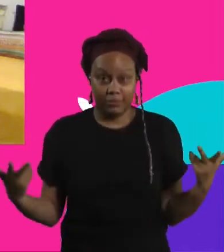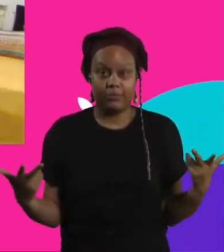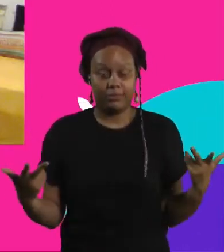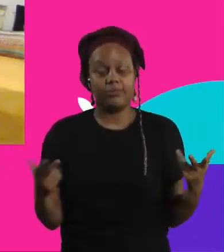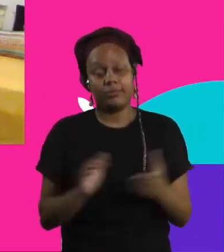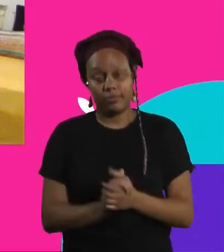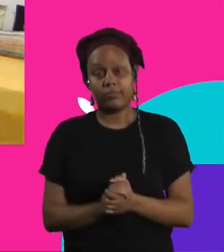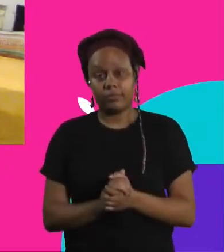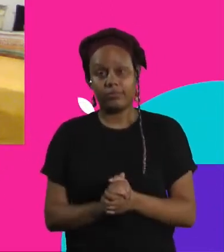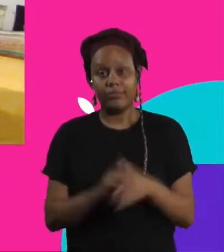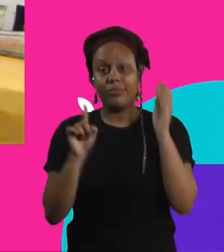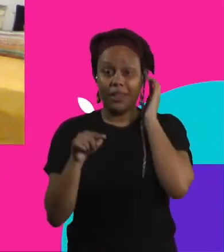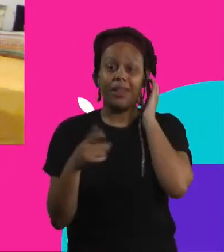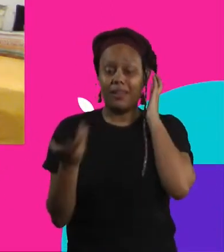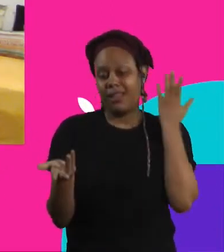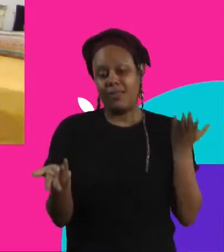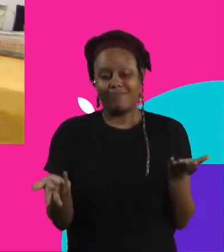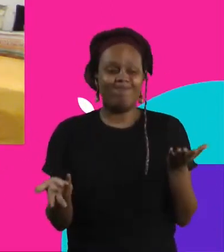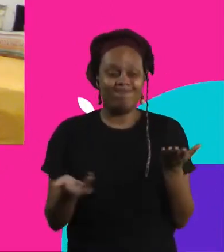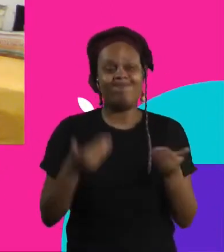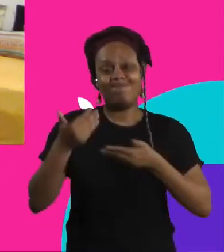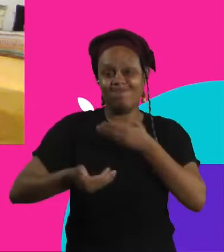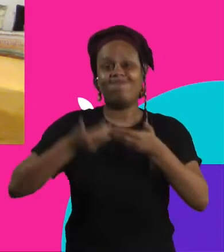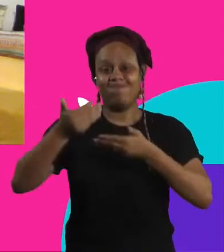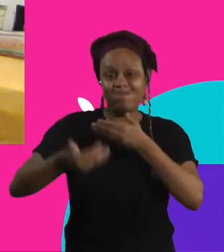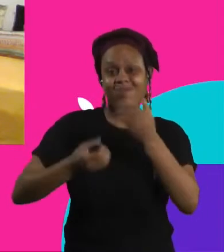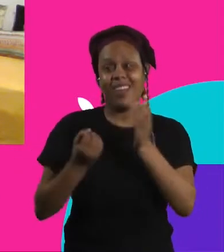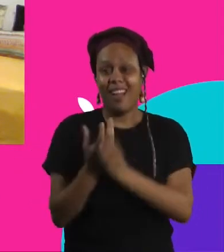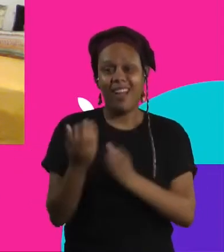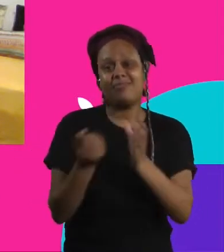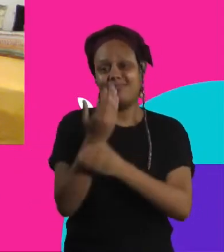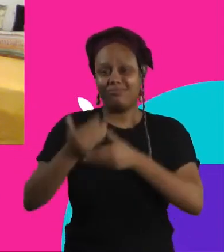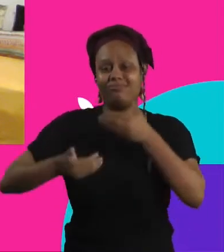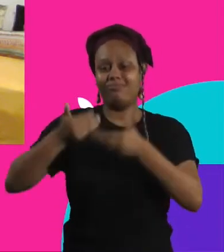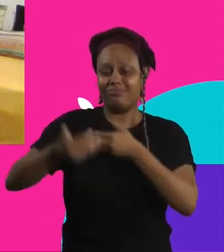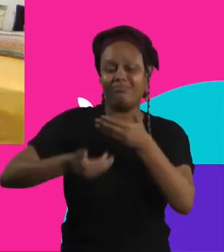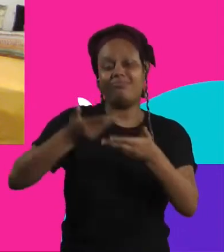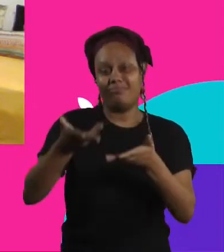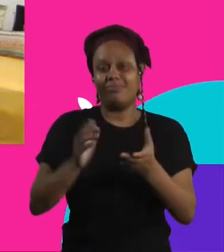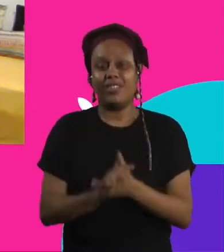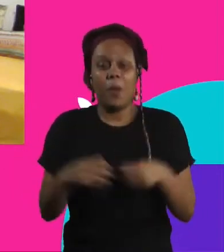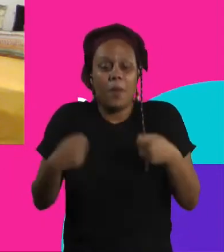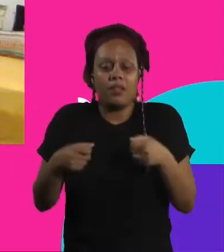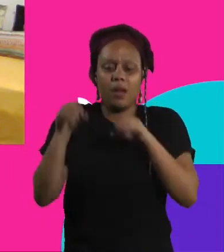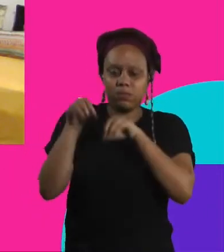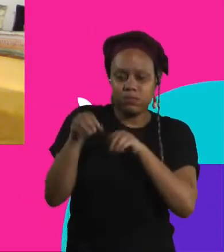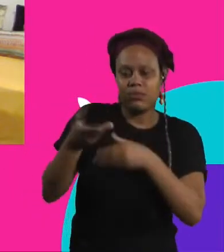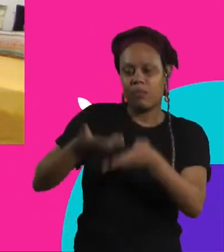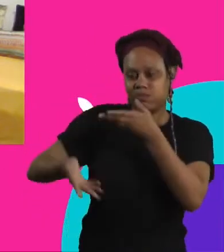que é com informação, na verdade, porque preconceito não é. A gente precisa levar informação, a gente precisa instruir, a gente precisa